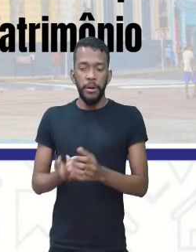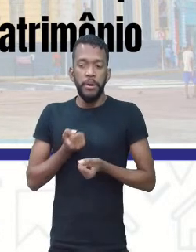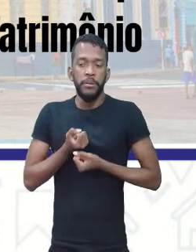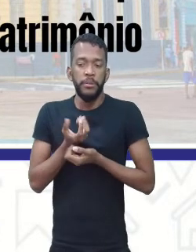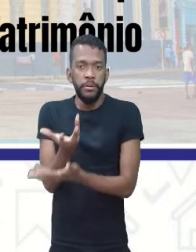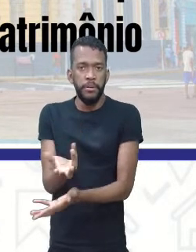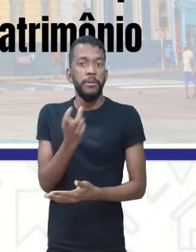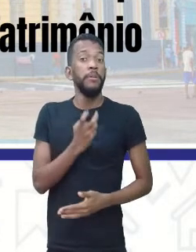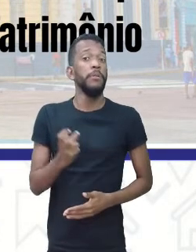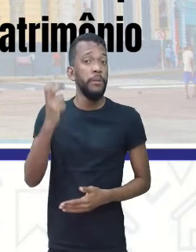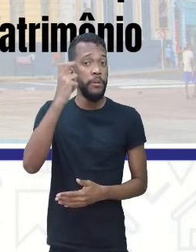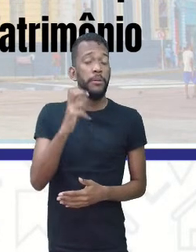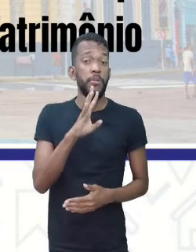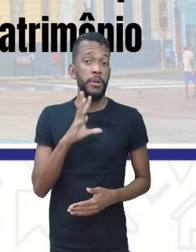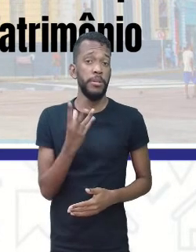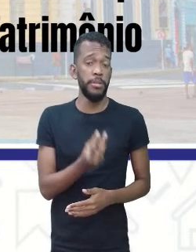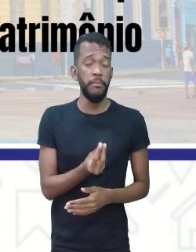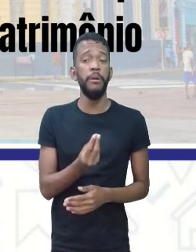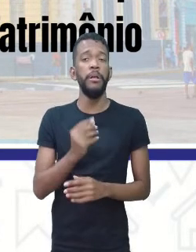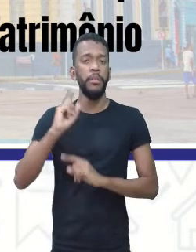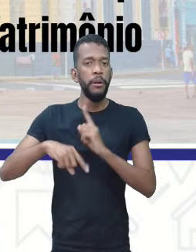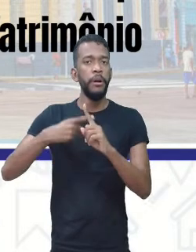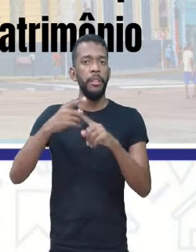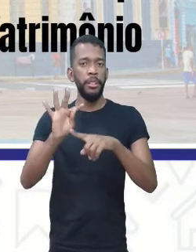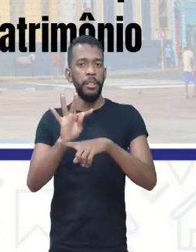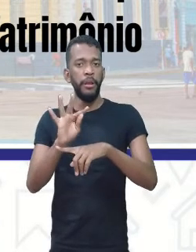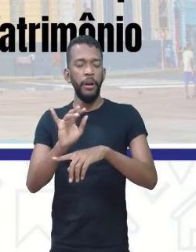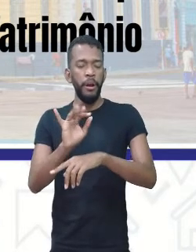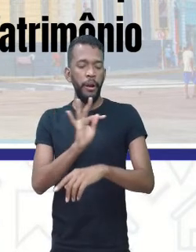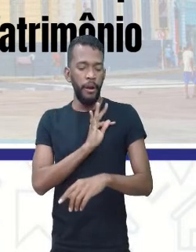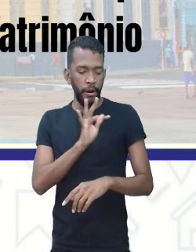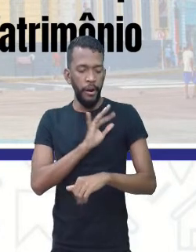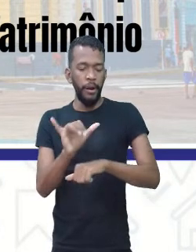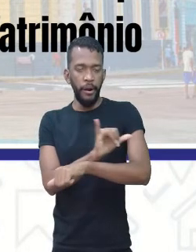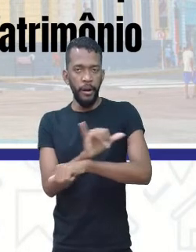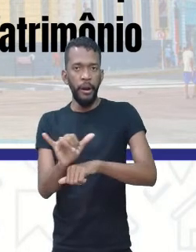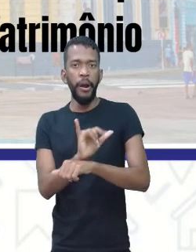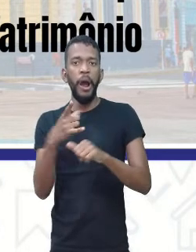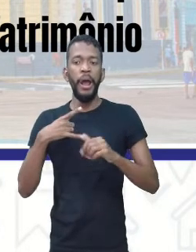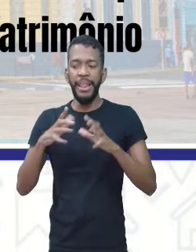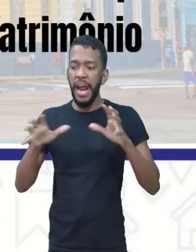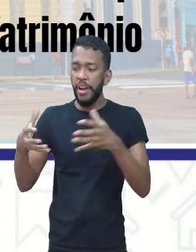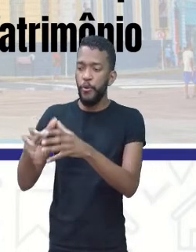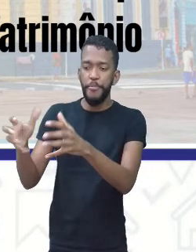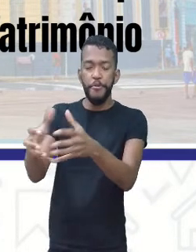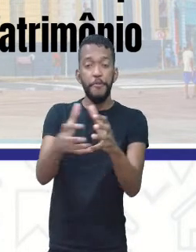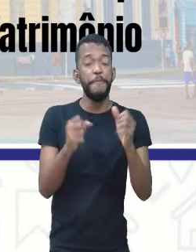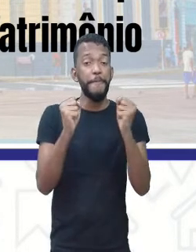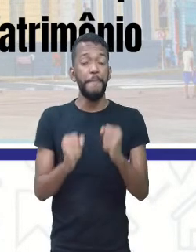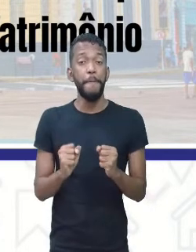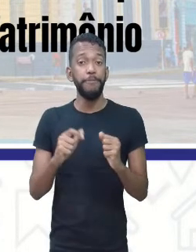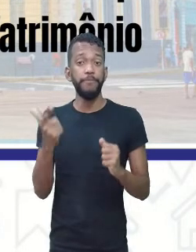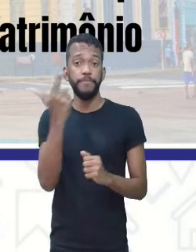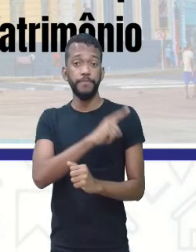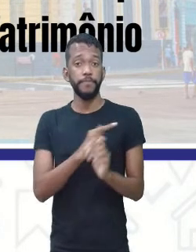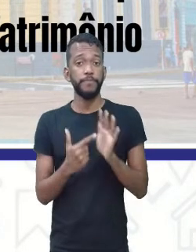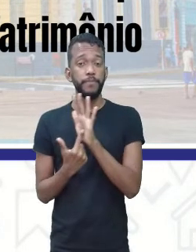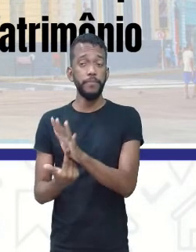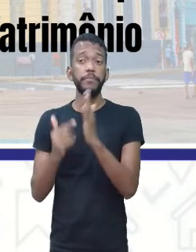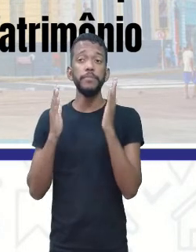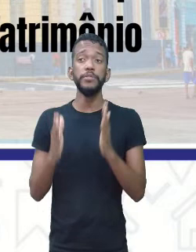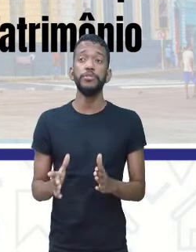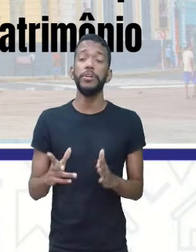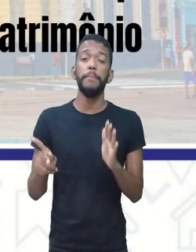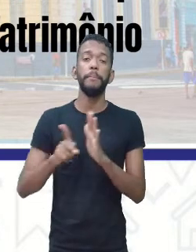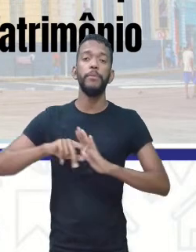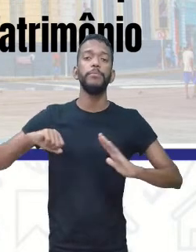expressões, conhecimento e técnicas que as comunidades, os grupos e, em alguns casos, indivíduos, reconhecem como parte integrante do seu